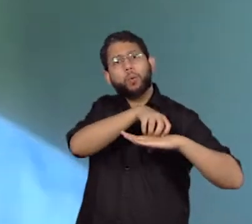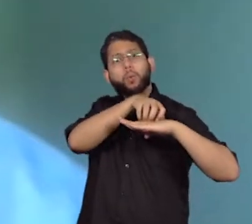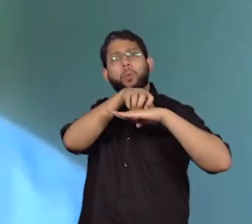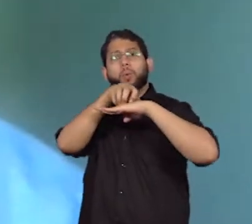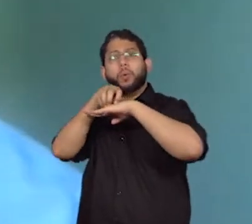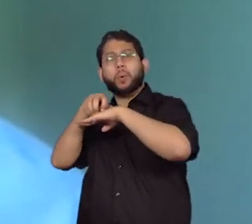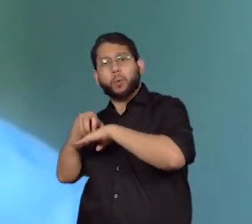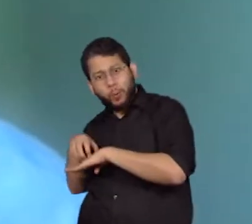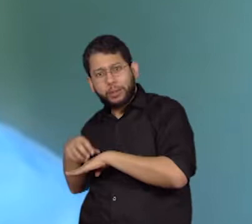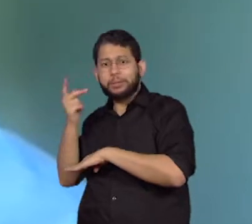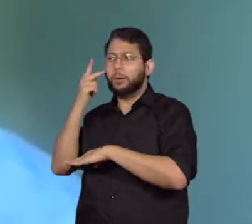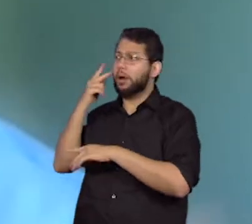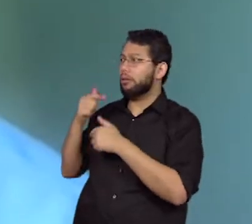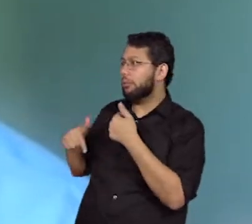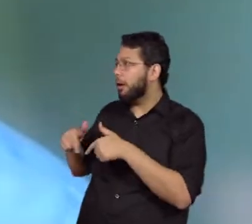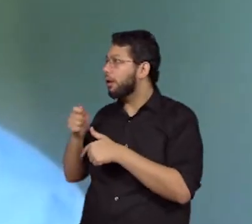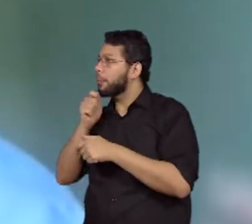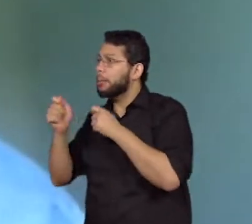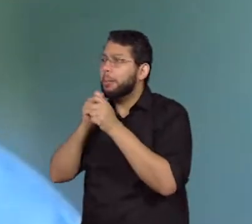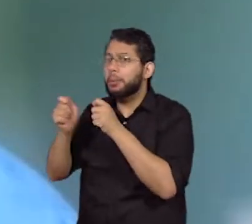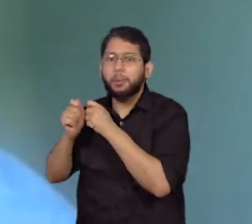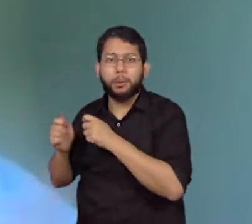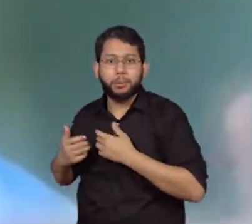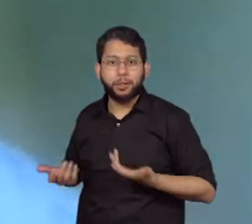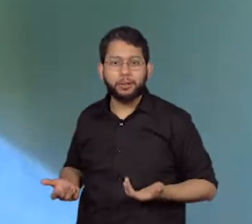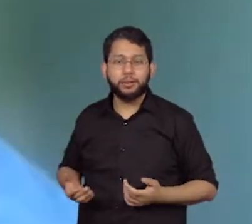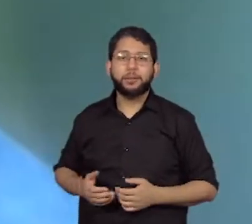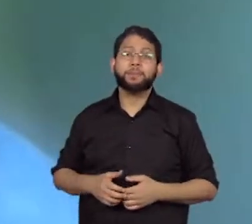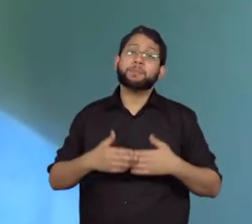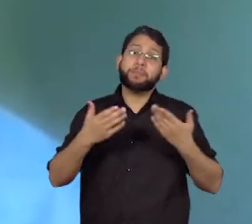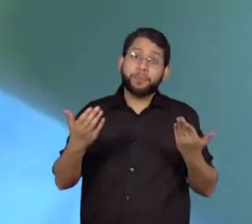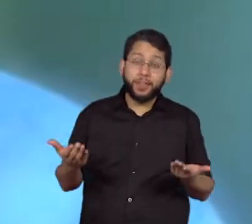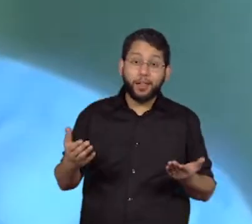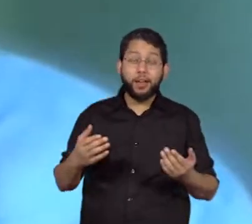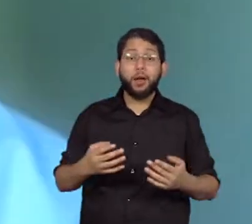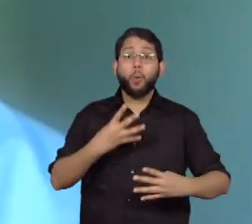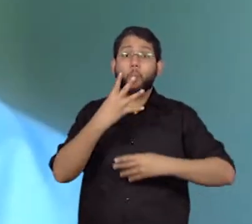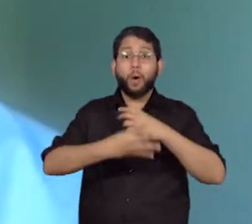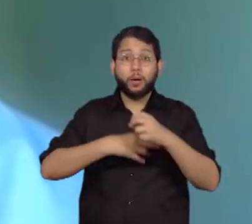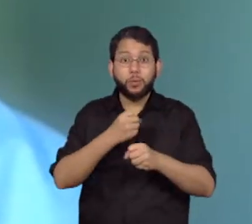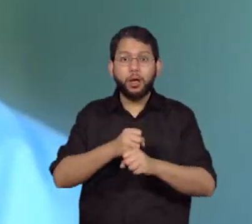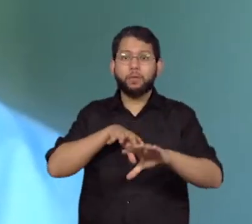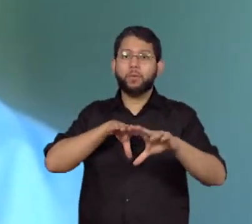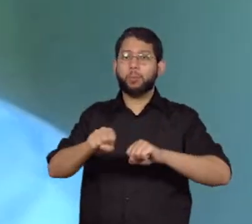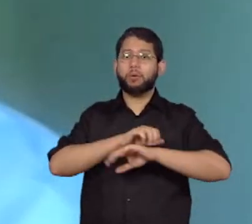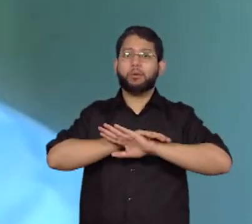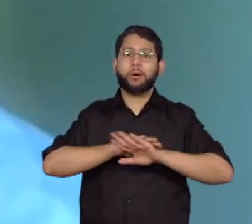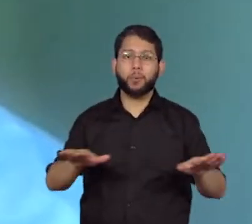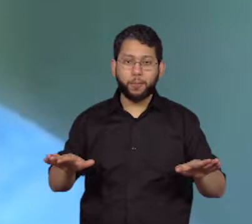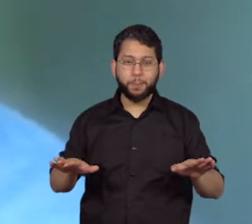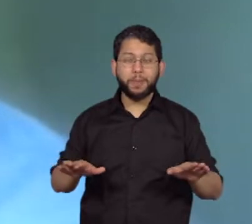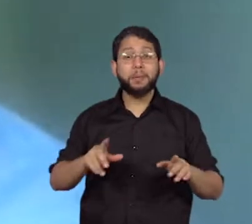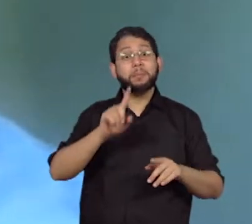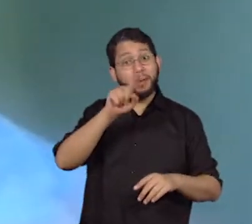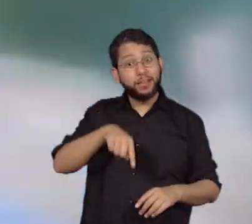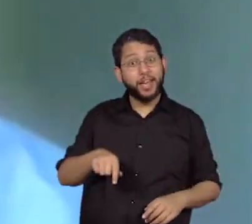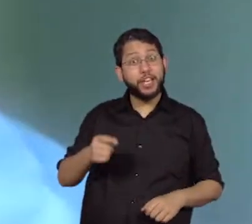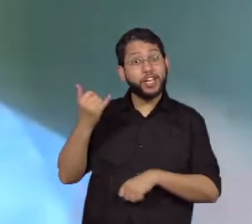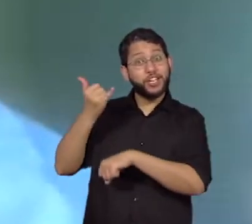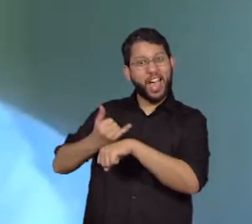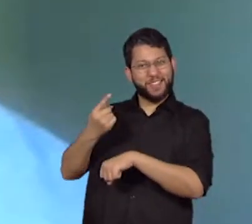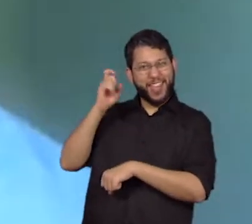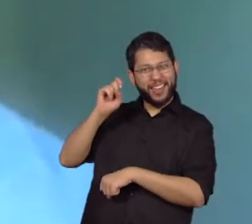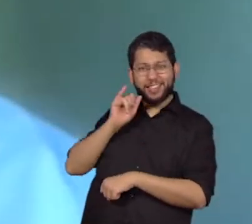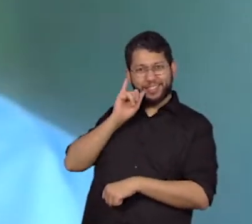aí eu avisei a Cláudia e a Laura, falei assim, Cláudia, Laura, estou voltando para São Paulo. Só que eu estava muito bem no agora, né? Passou um tempo,